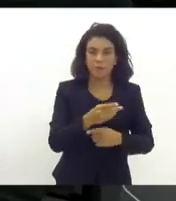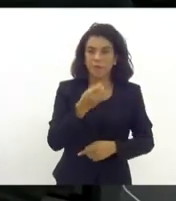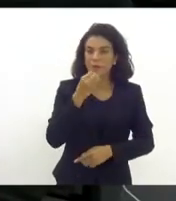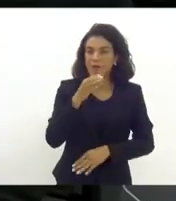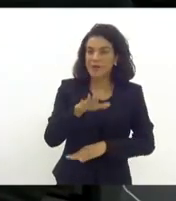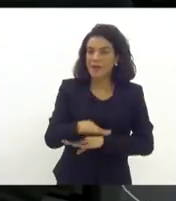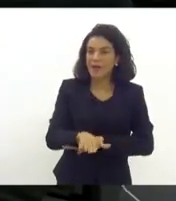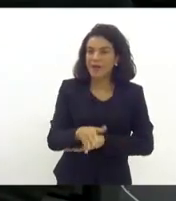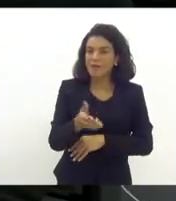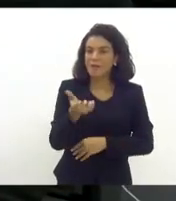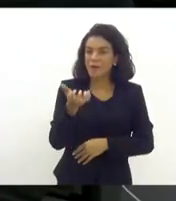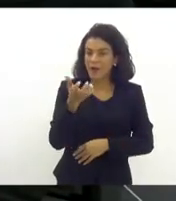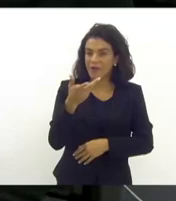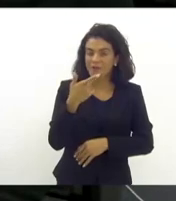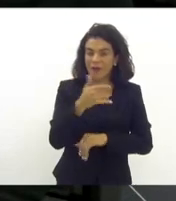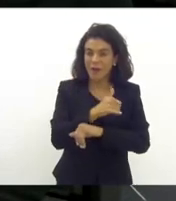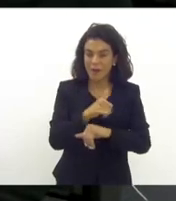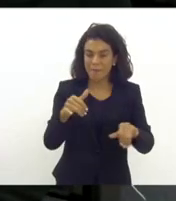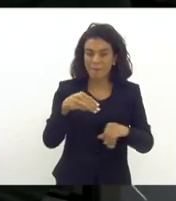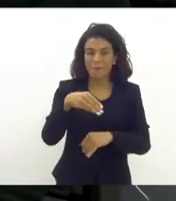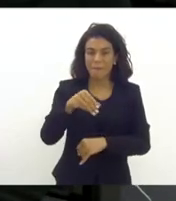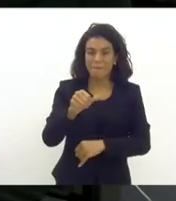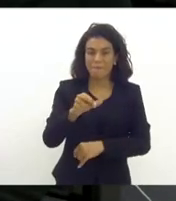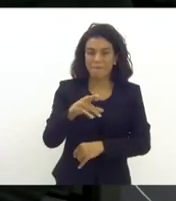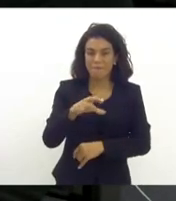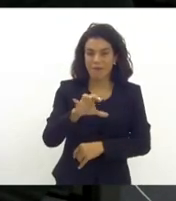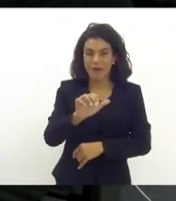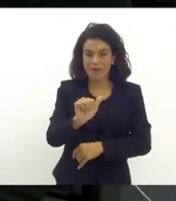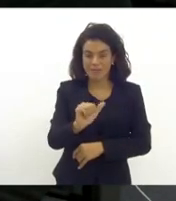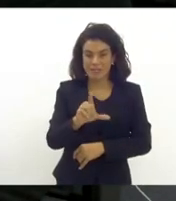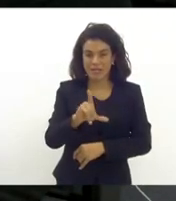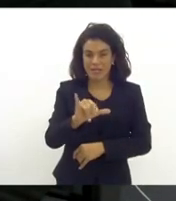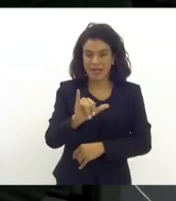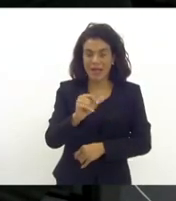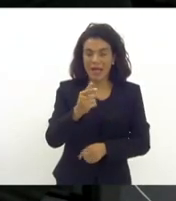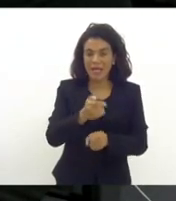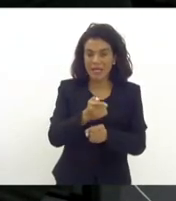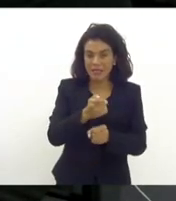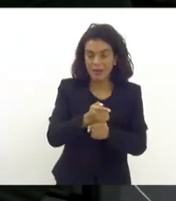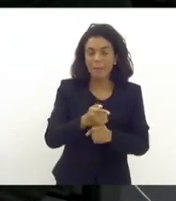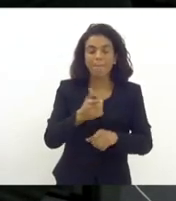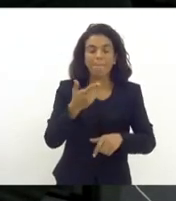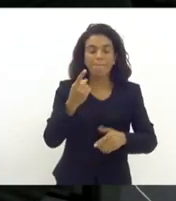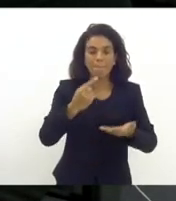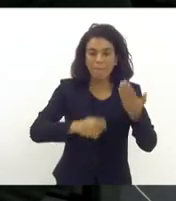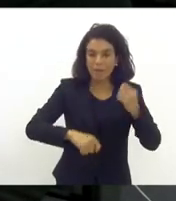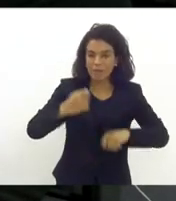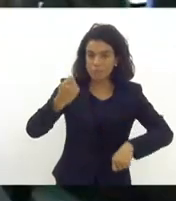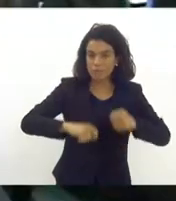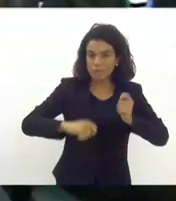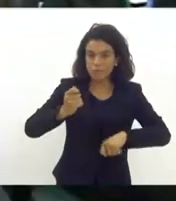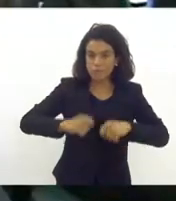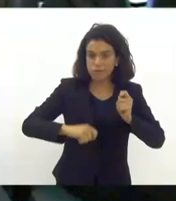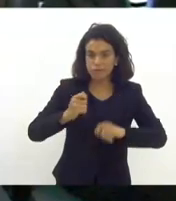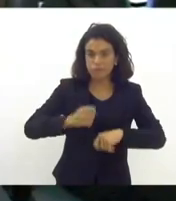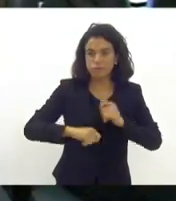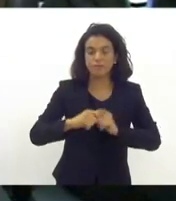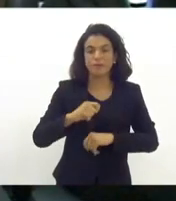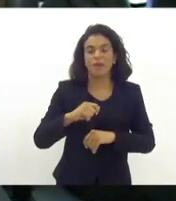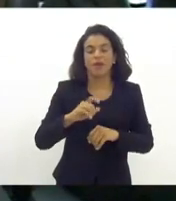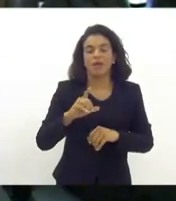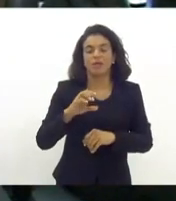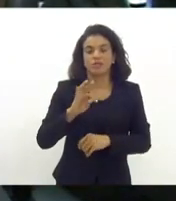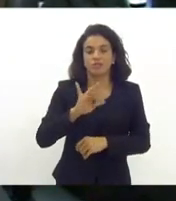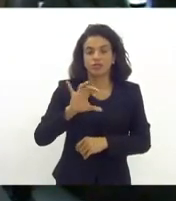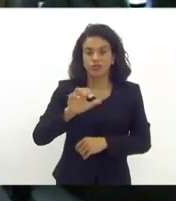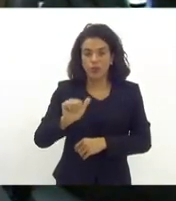quero anunciar a presença da Márcia Rosa da liga carnapulia Associação bandas e blocos da grande Tijuca Juarez Santos